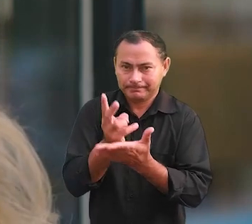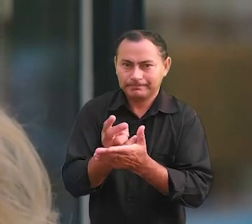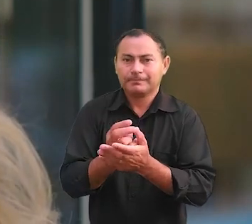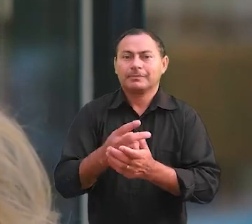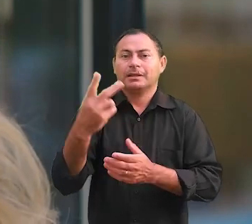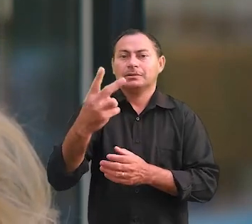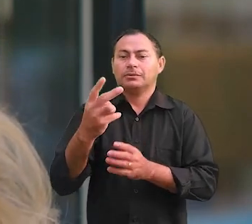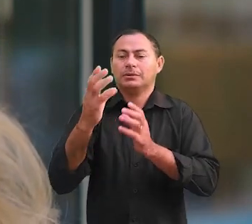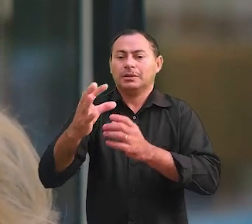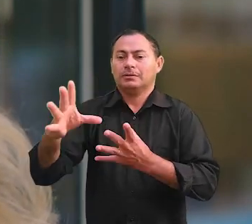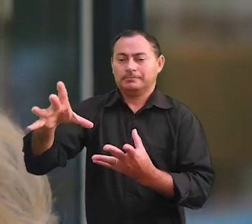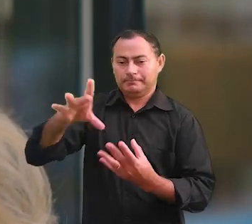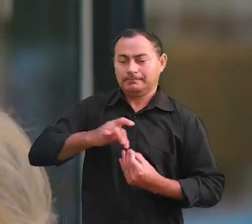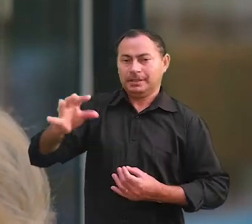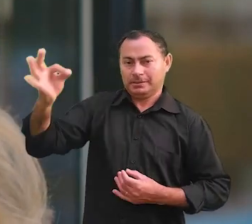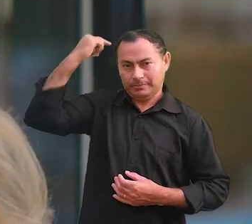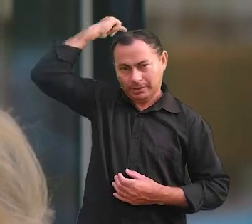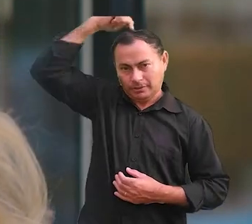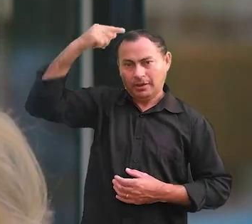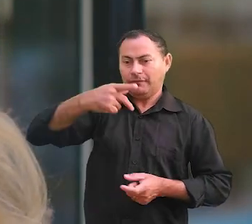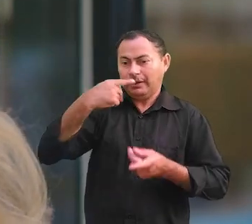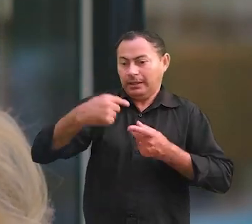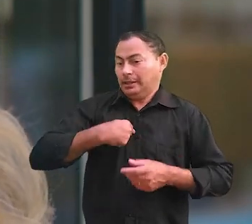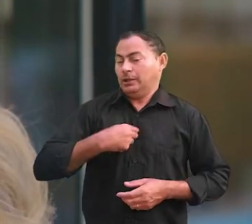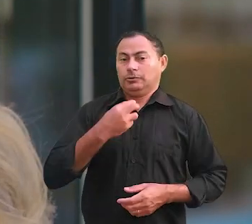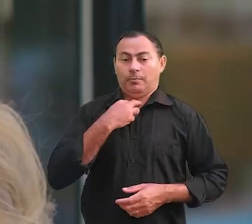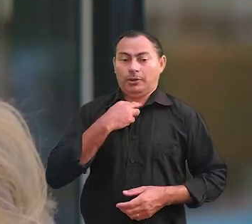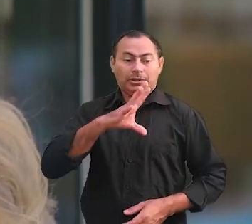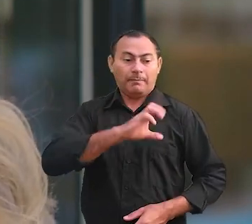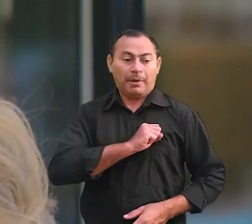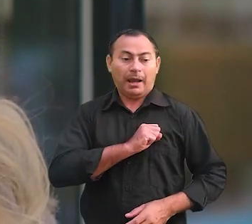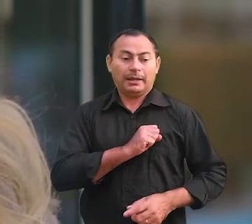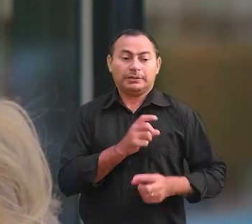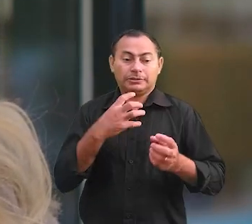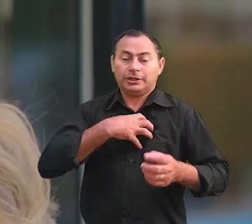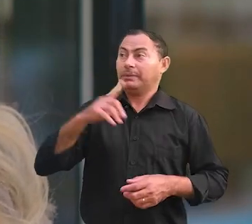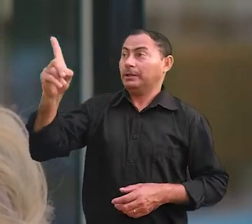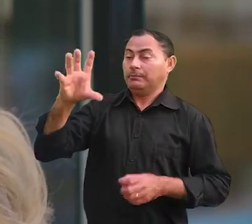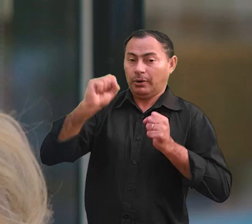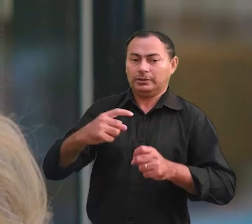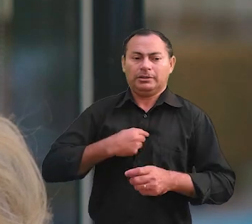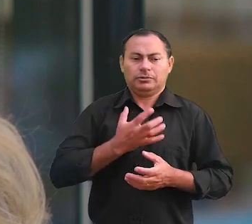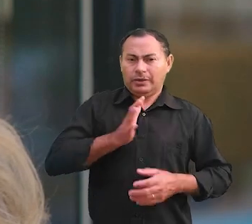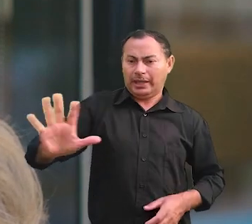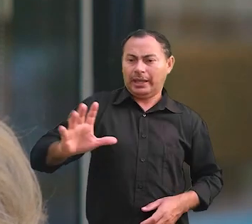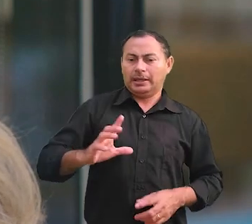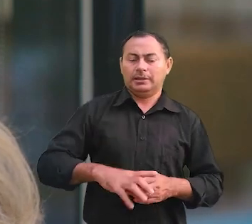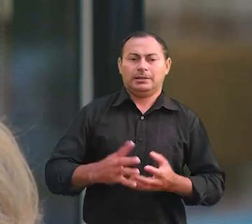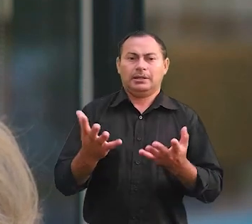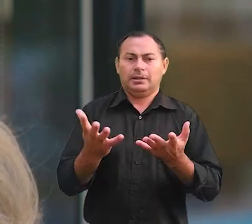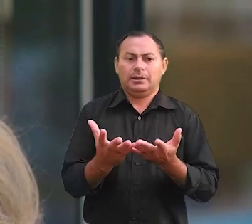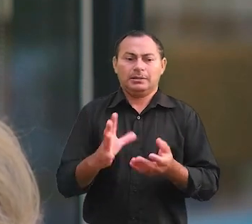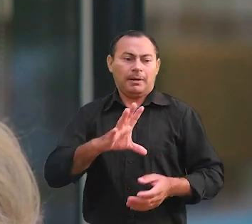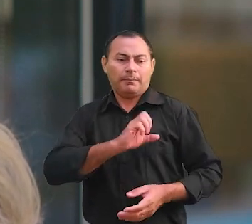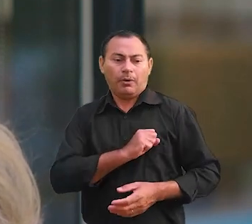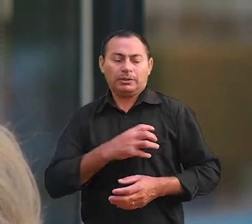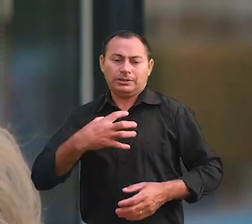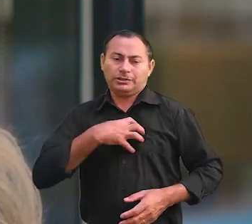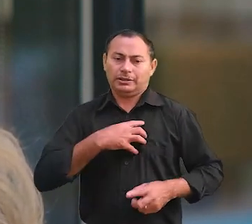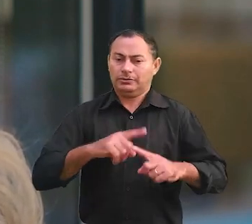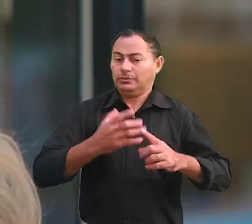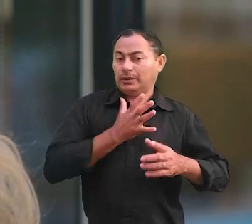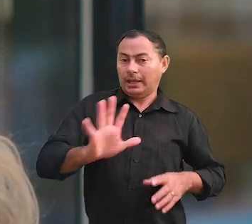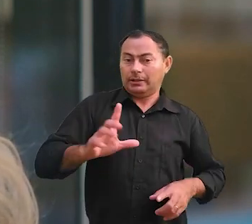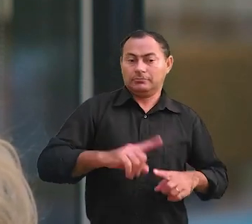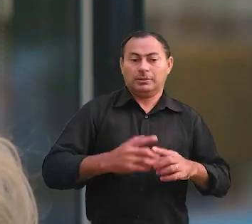continuando com a segunda vez espiritual podemos dizer eu não posso amar desse jeito mas ele pode eu nem quero esse amor